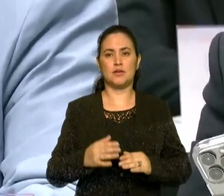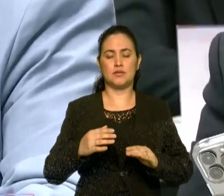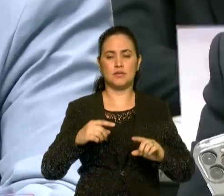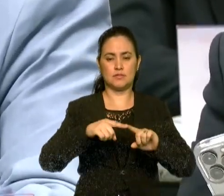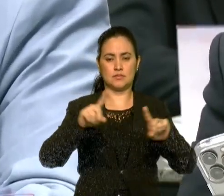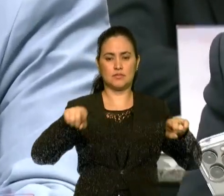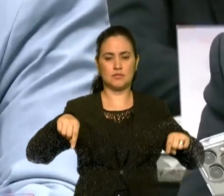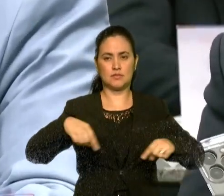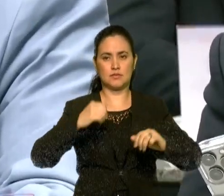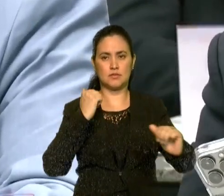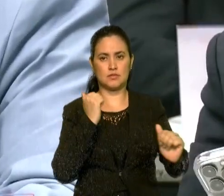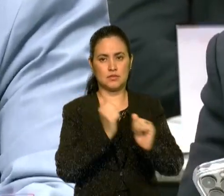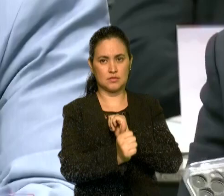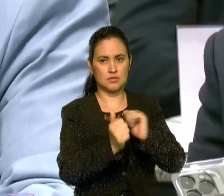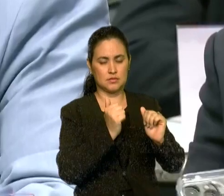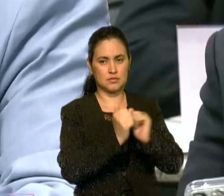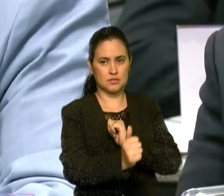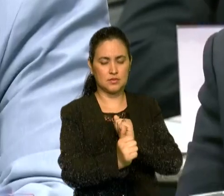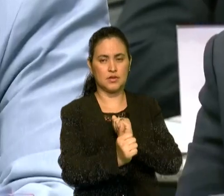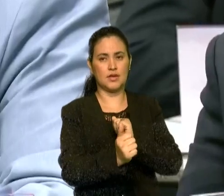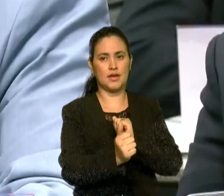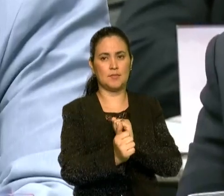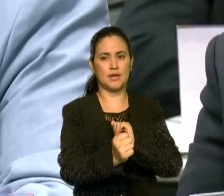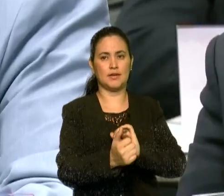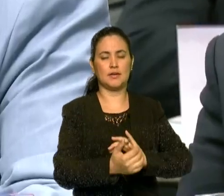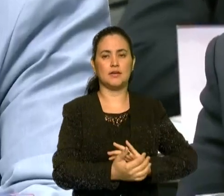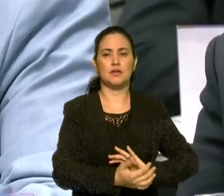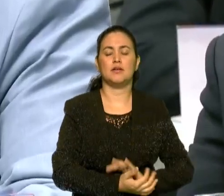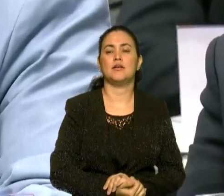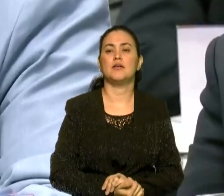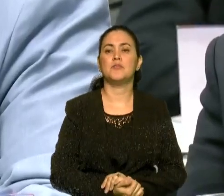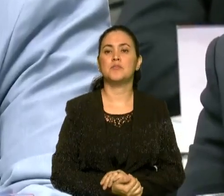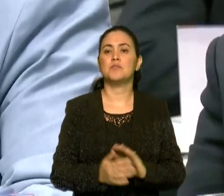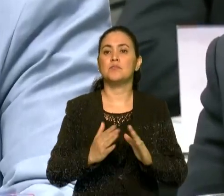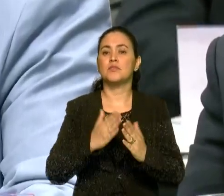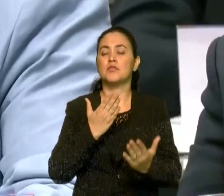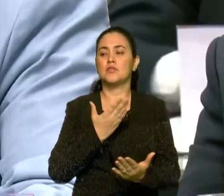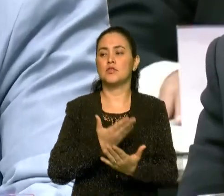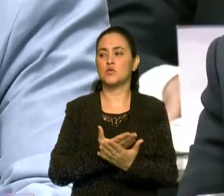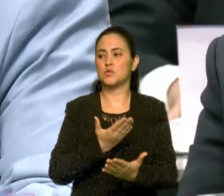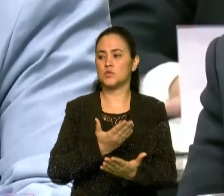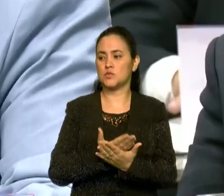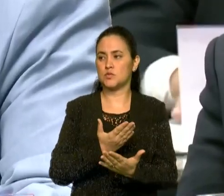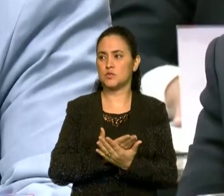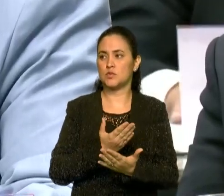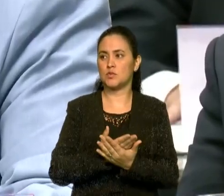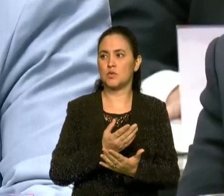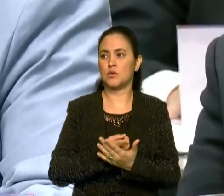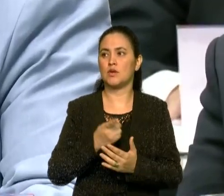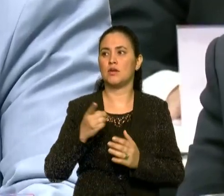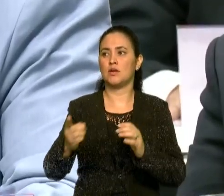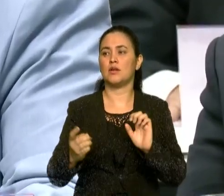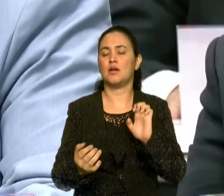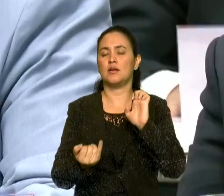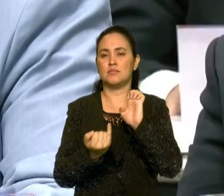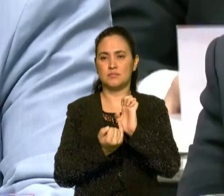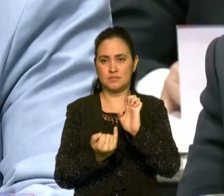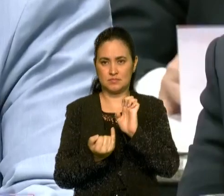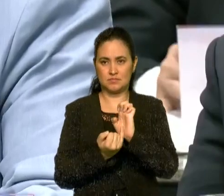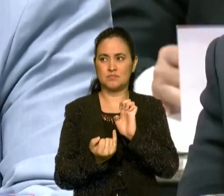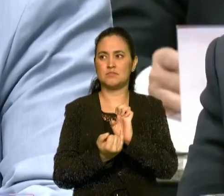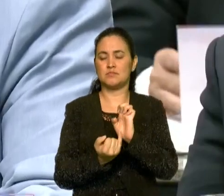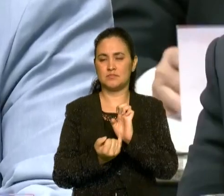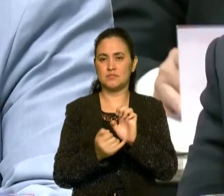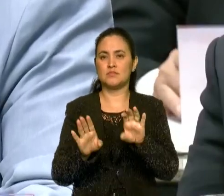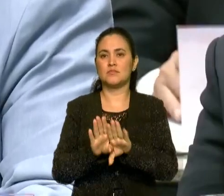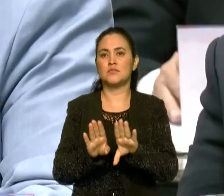aprovação que fizemos, que foi da escola militar e também da Casa da Mulher Maranhense